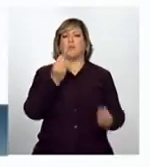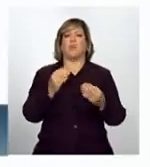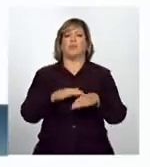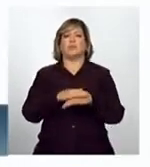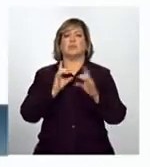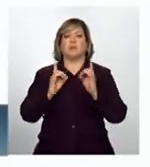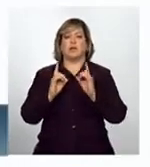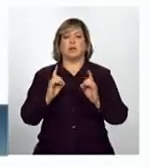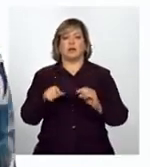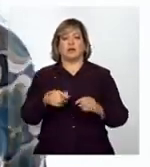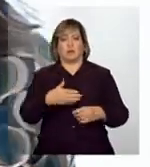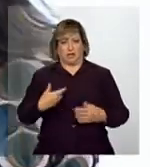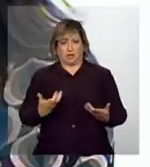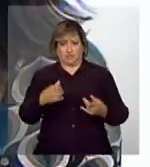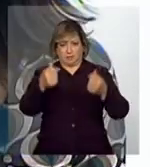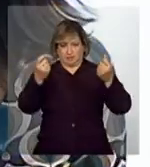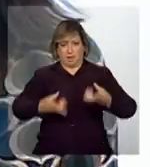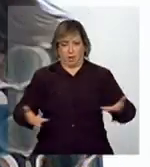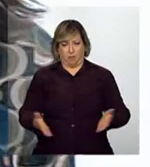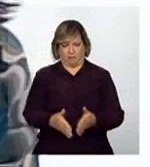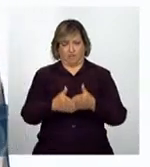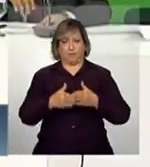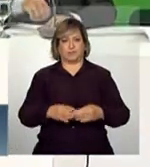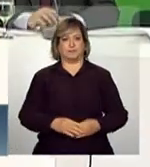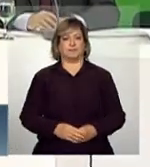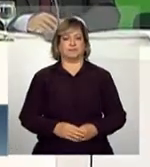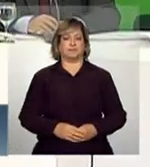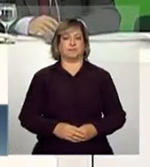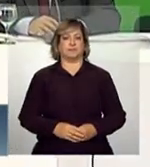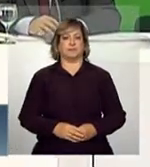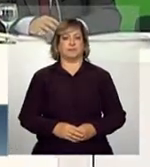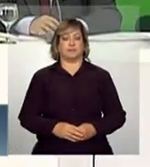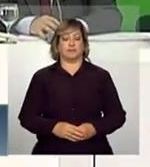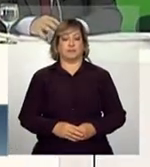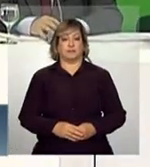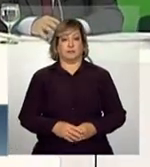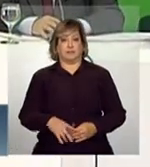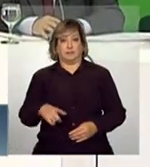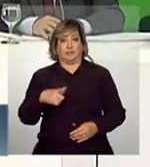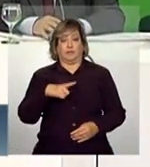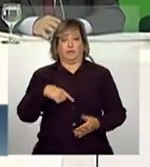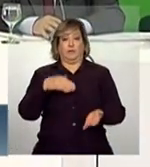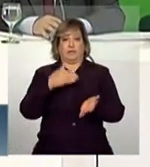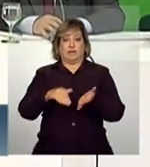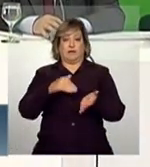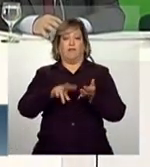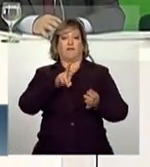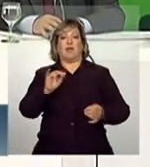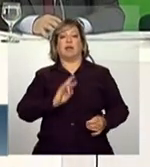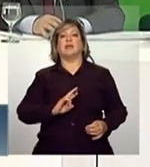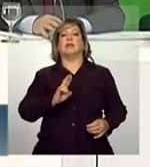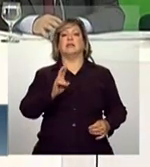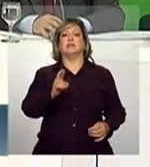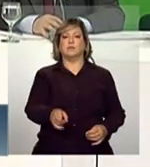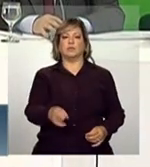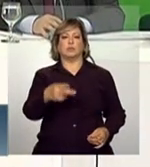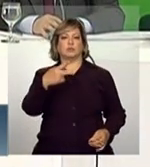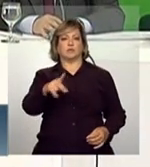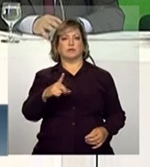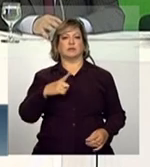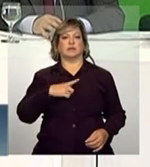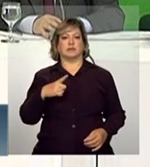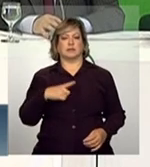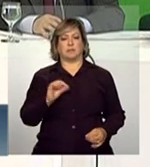Eu queria que os senhores comentassem isso, por favor. O secretário vai responder às suas perguntas, mas eu quero dizer